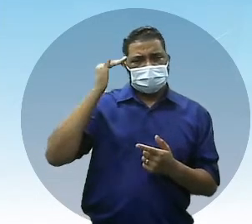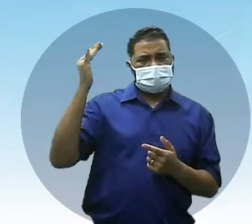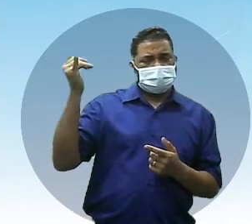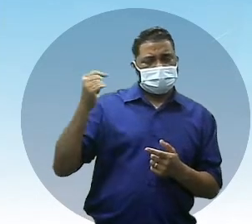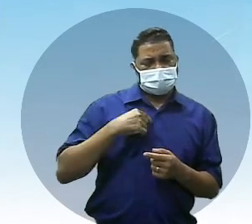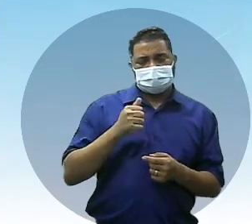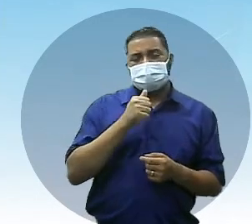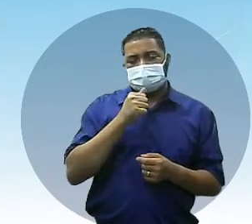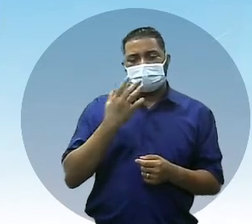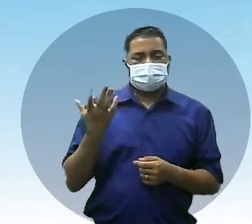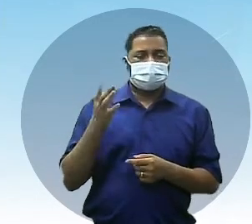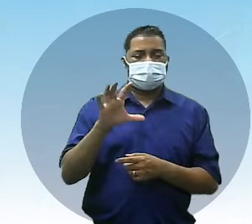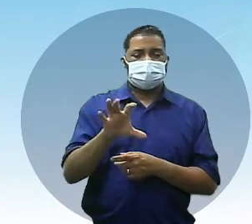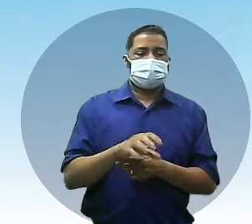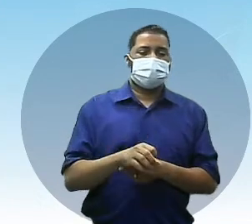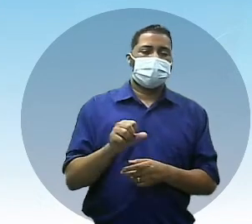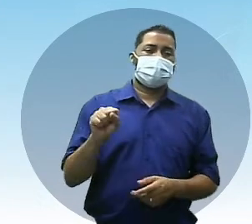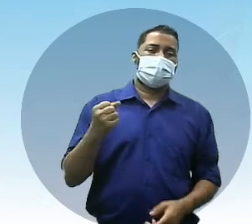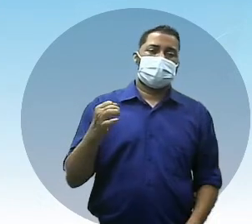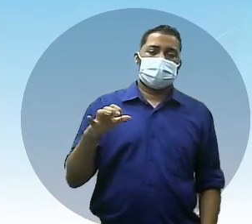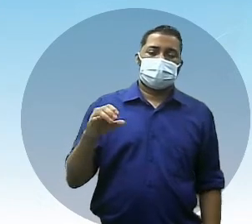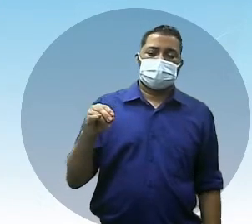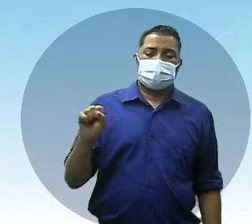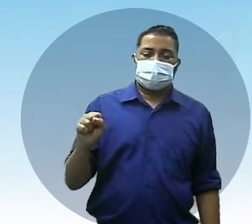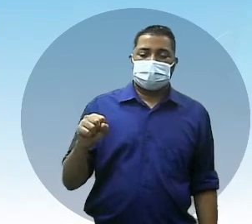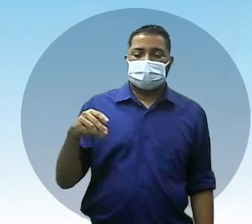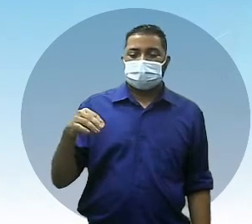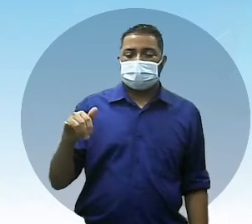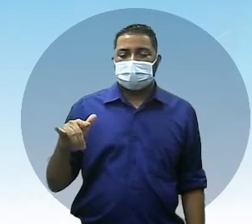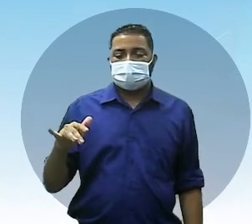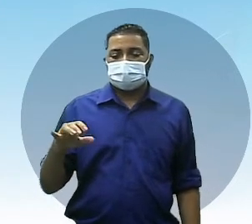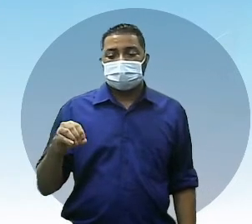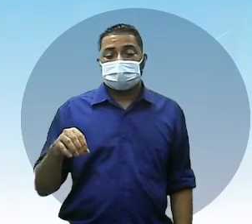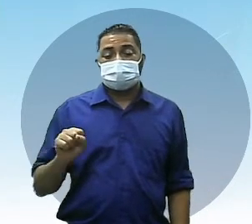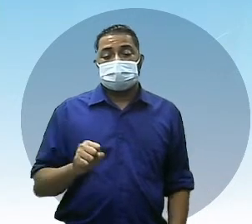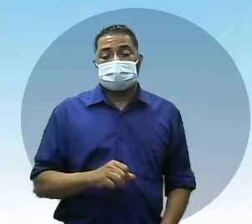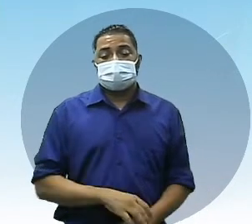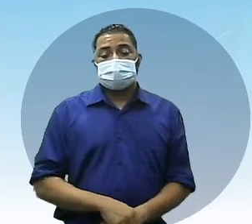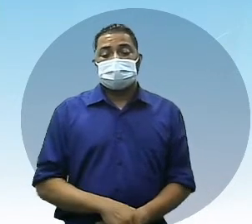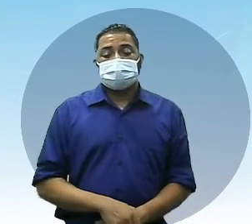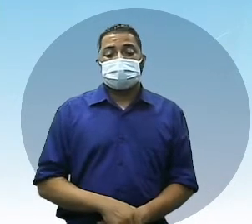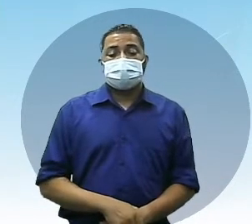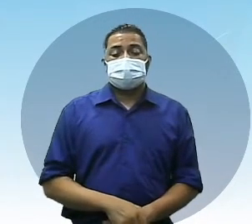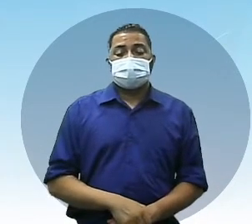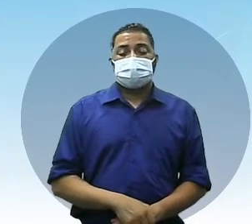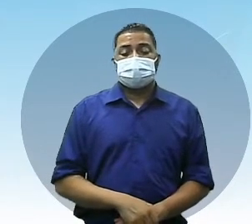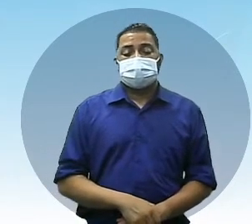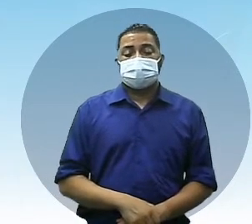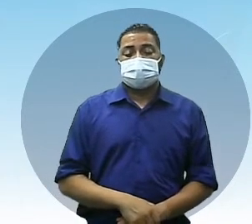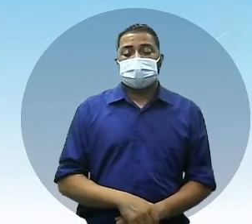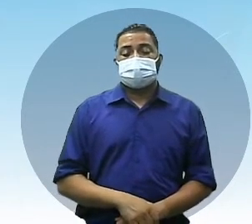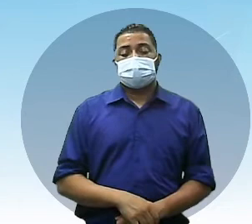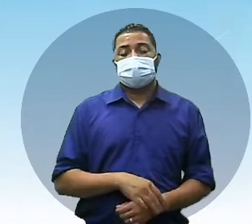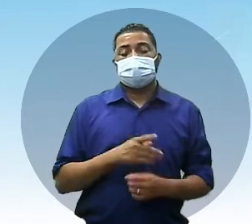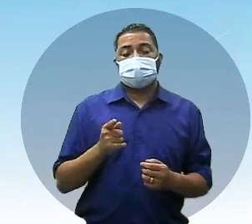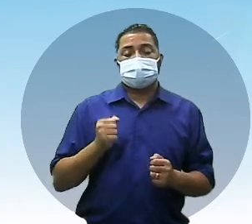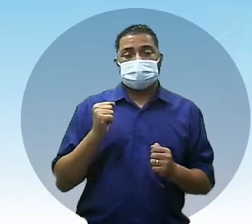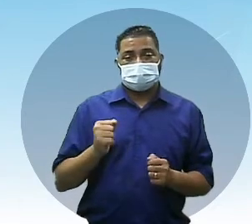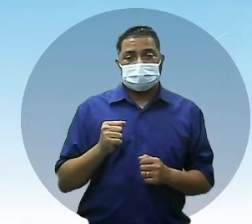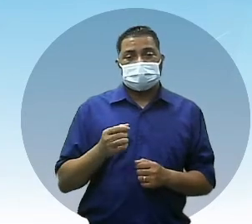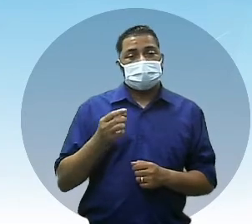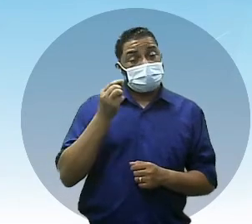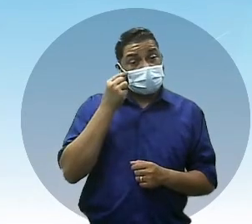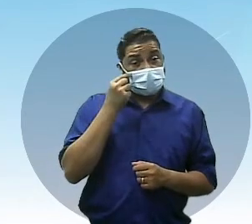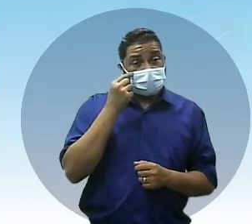ainda colocaria Secos e Molhados em primeiro lugar. Mas aí é uma questão pimpônica, tá? Vale a pena você conferir,